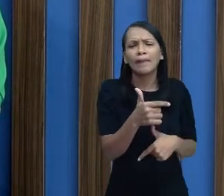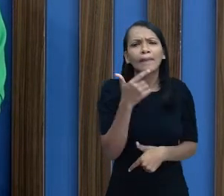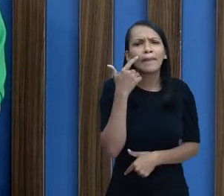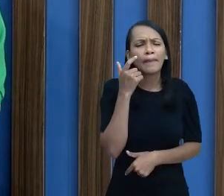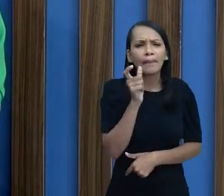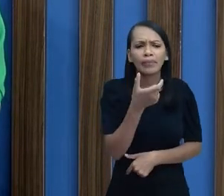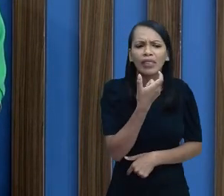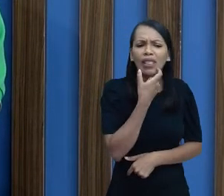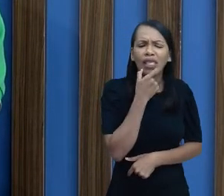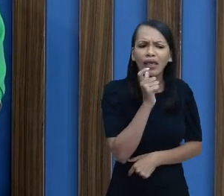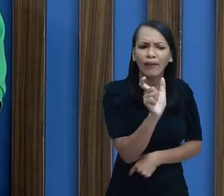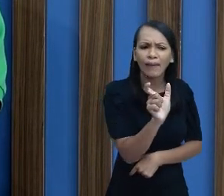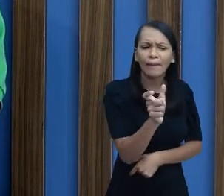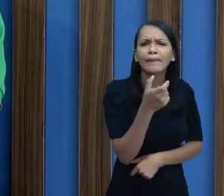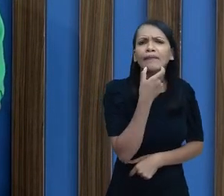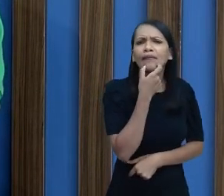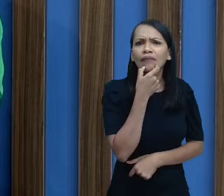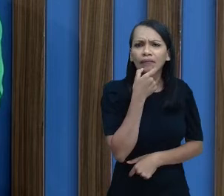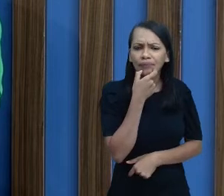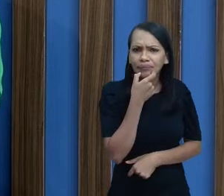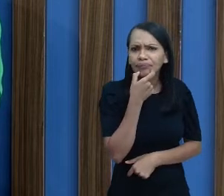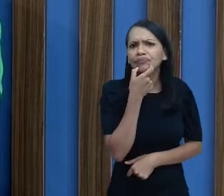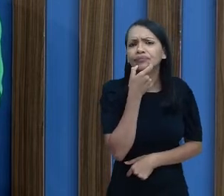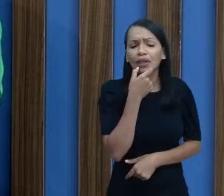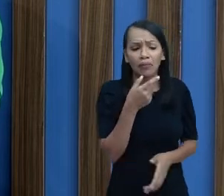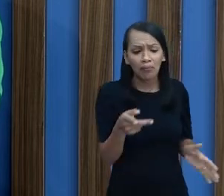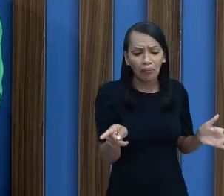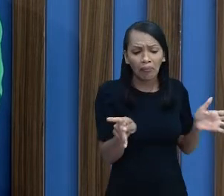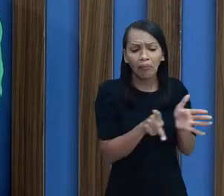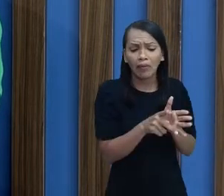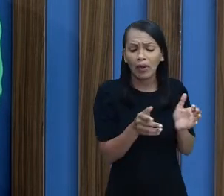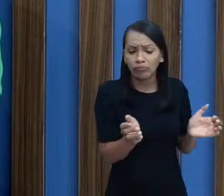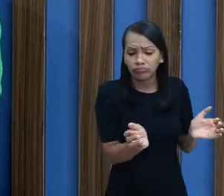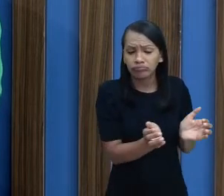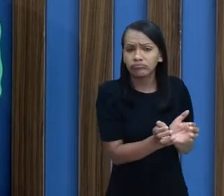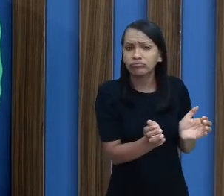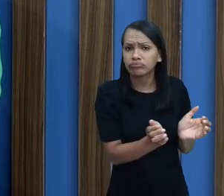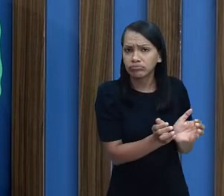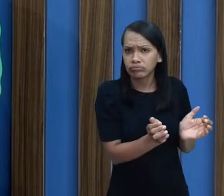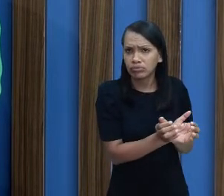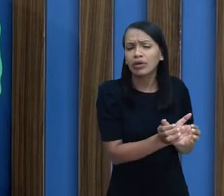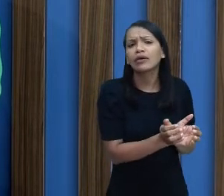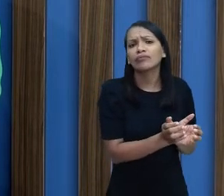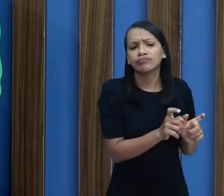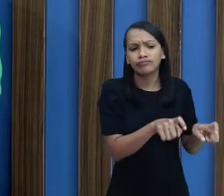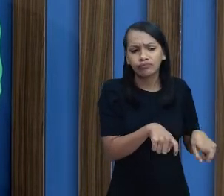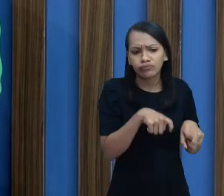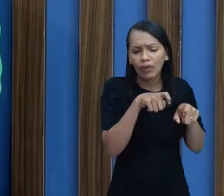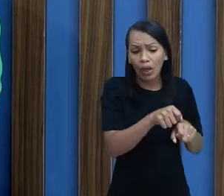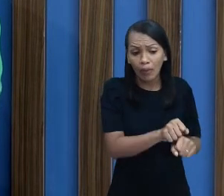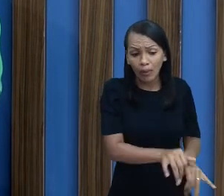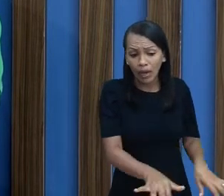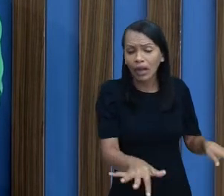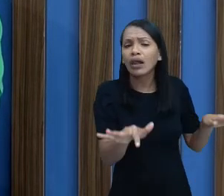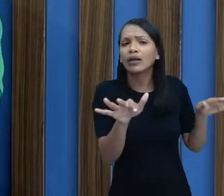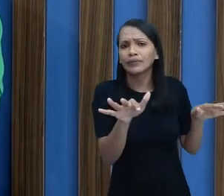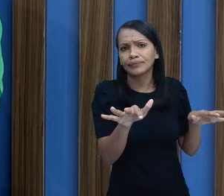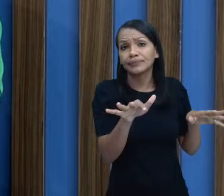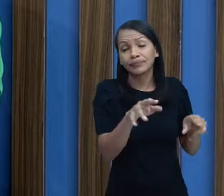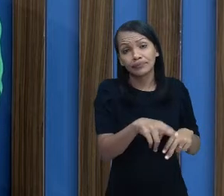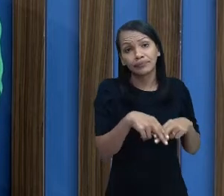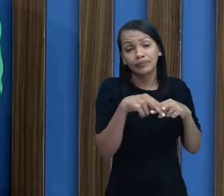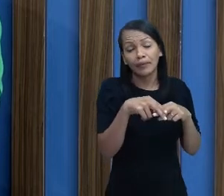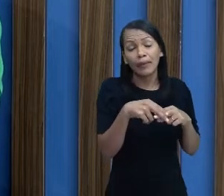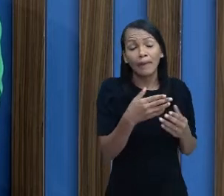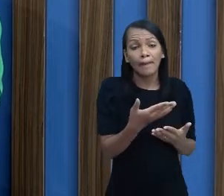palavra inglesa que quer dizer grande propriedade, latifundiária, monocultora de exportação, porém com a mão